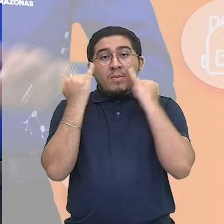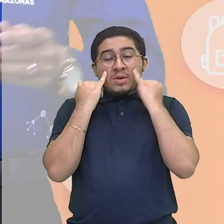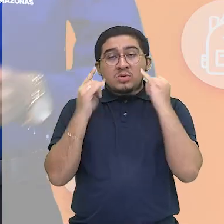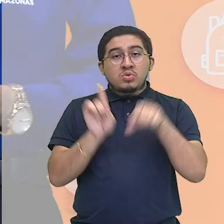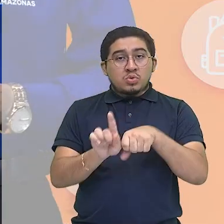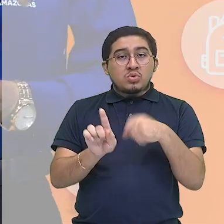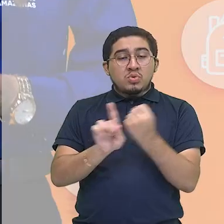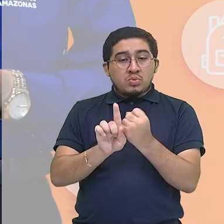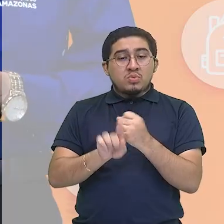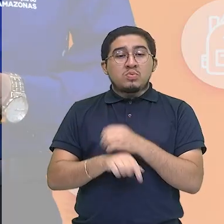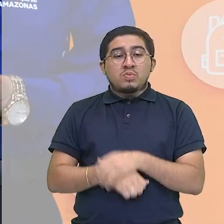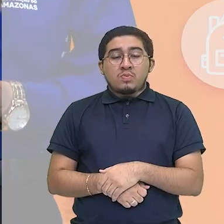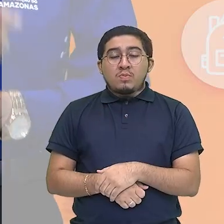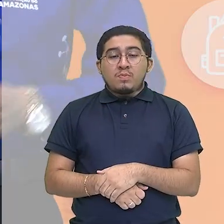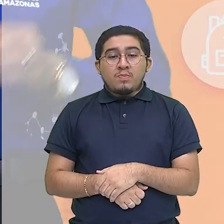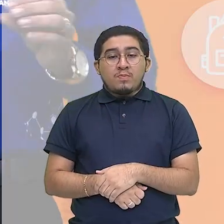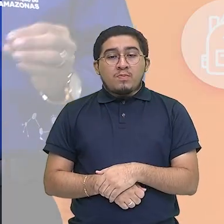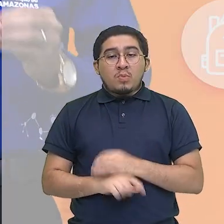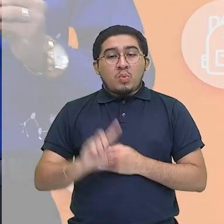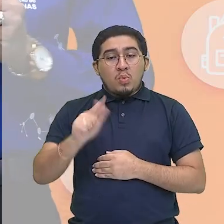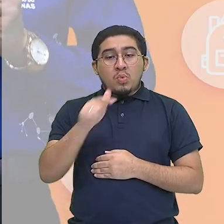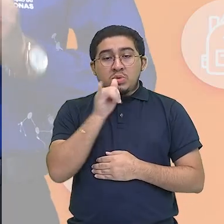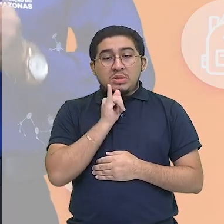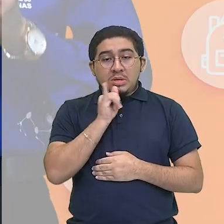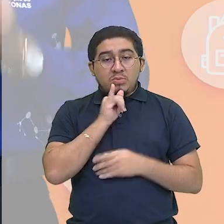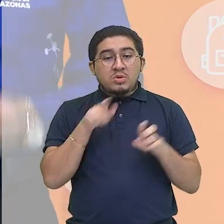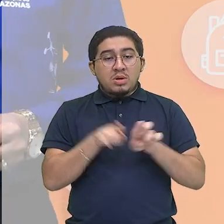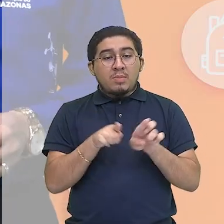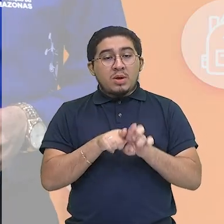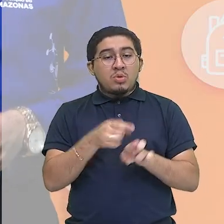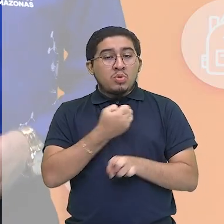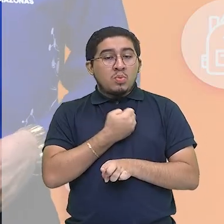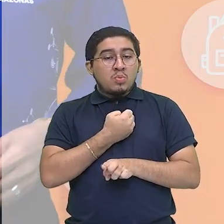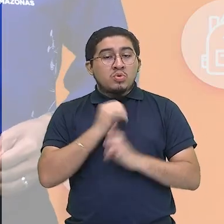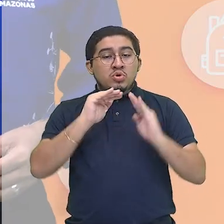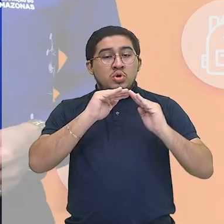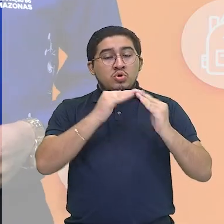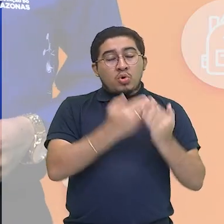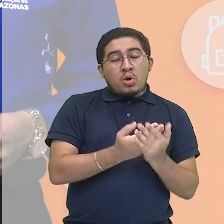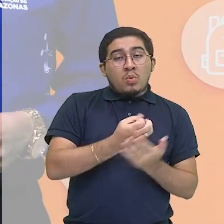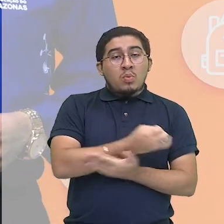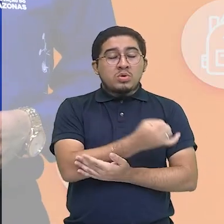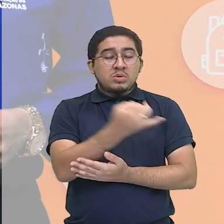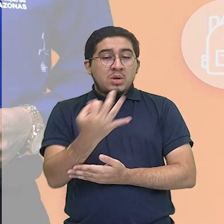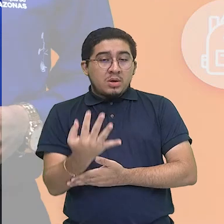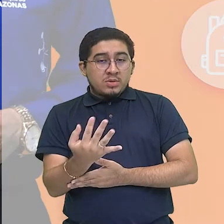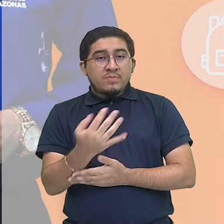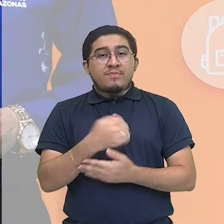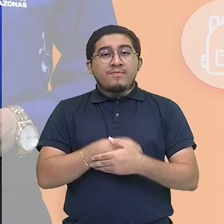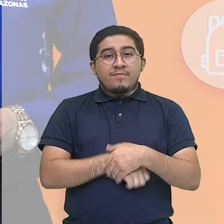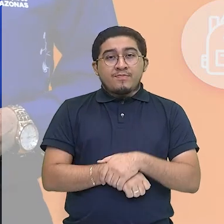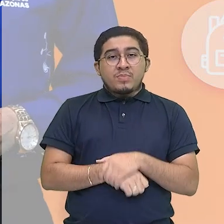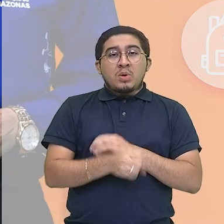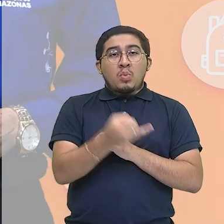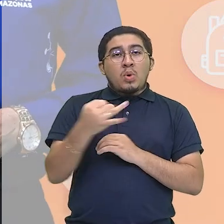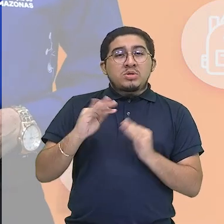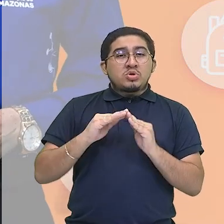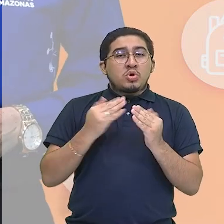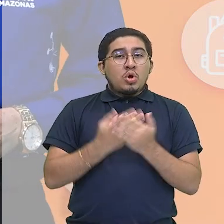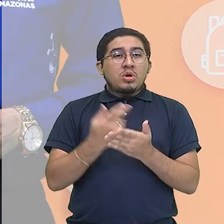social. Outro exemplo aí, número de escolas. Quantas escolas tem no seu